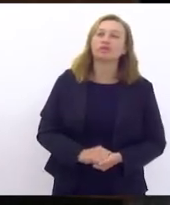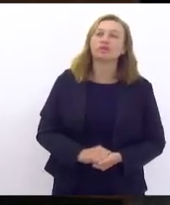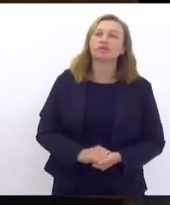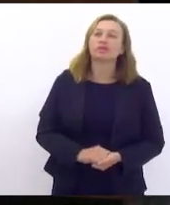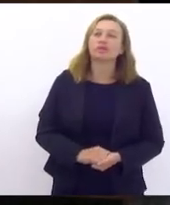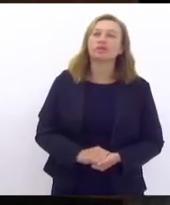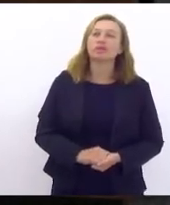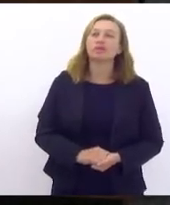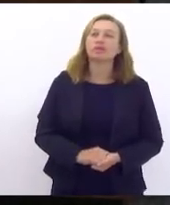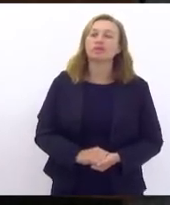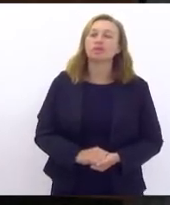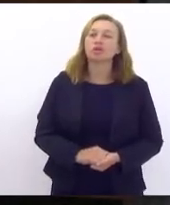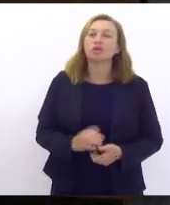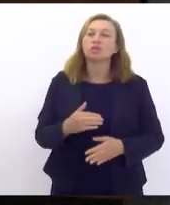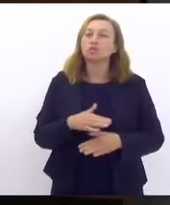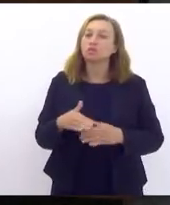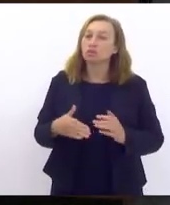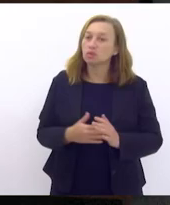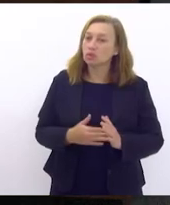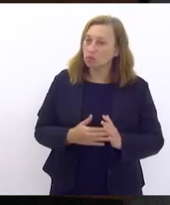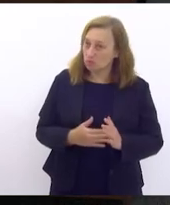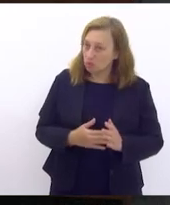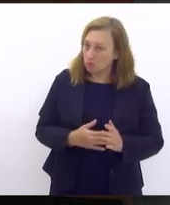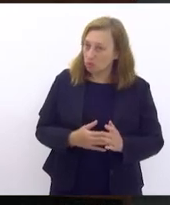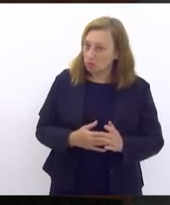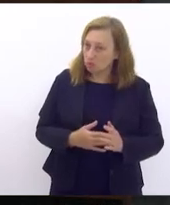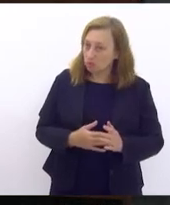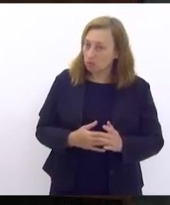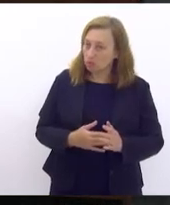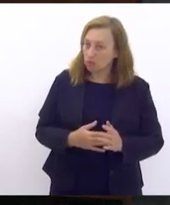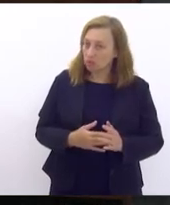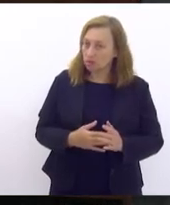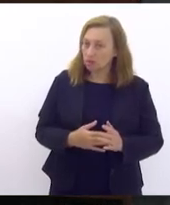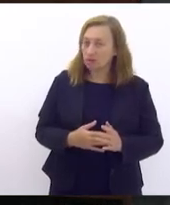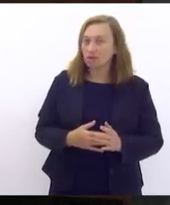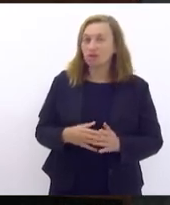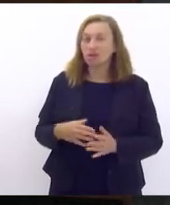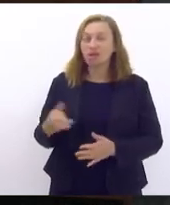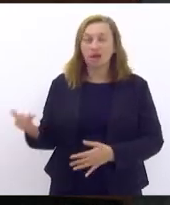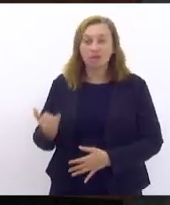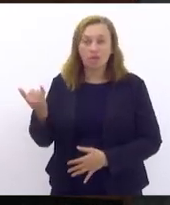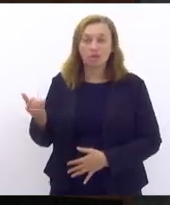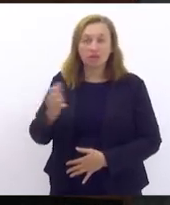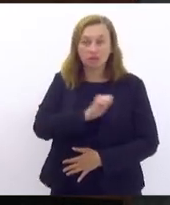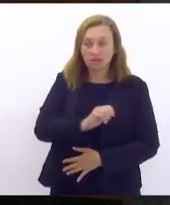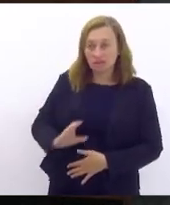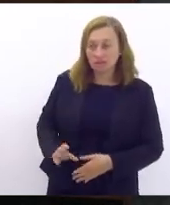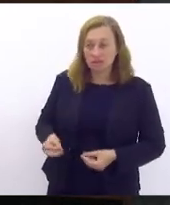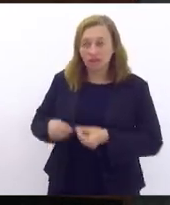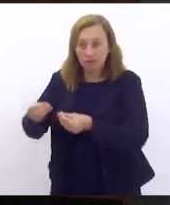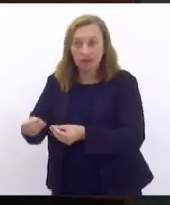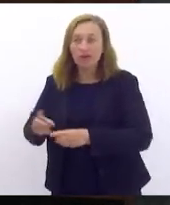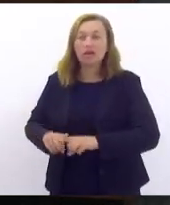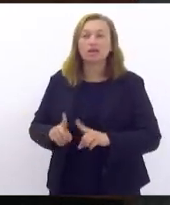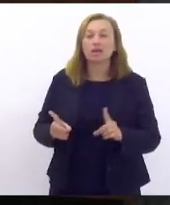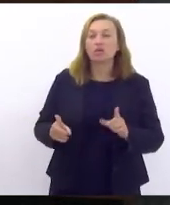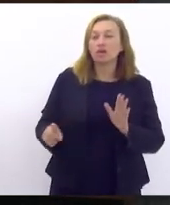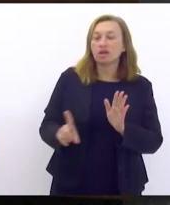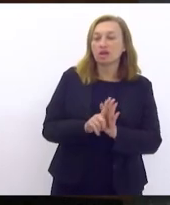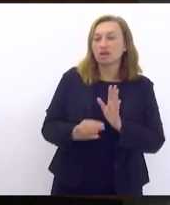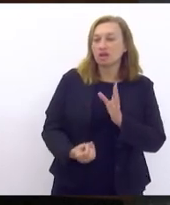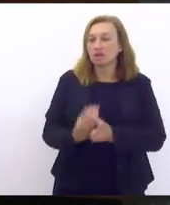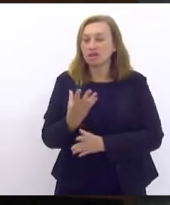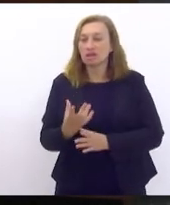Vossa Excelência lembrou até todos os atributos que o André Siciliano dava a ele. Então, ele é coautor dessa lei e a gente determina na